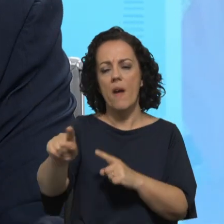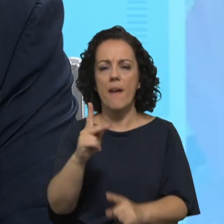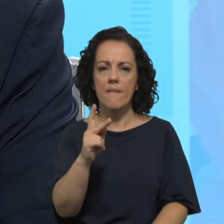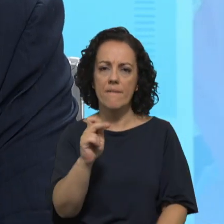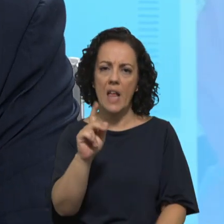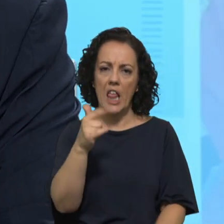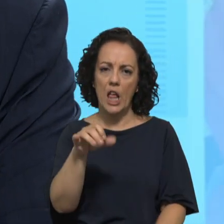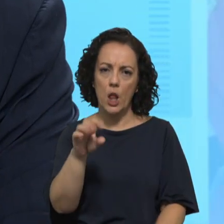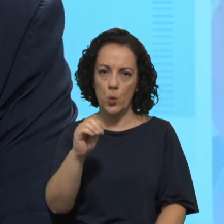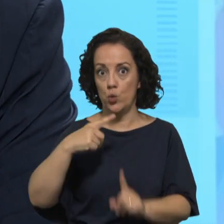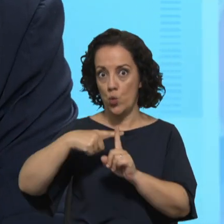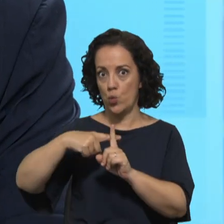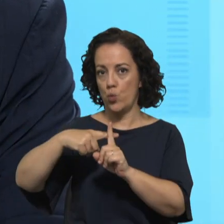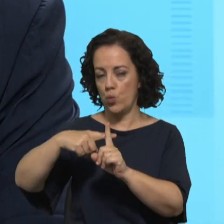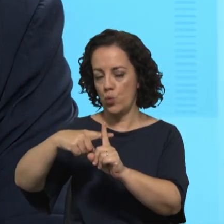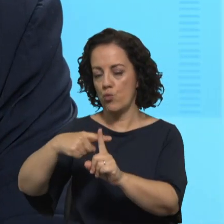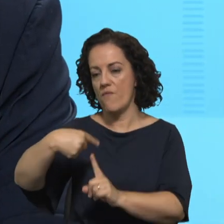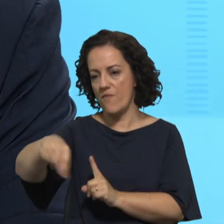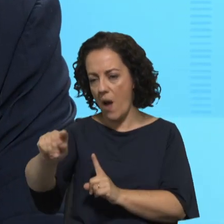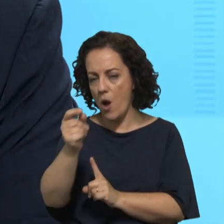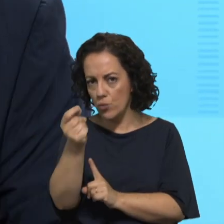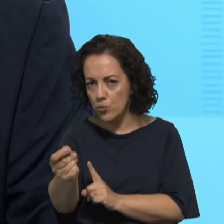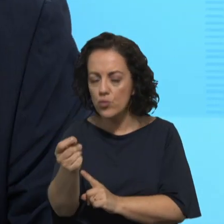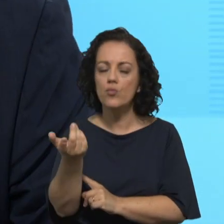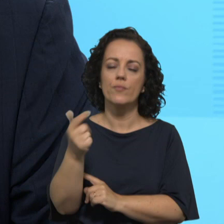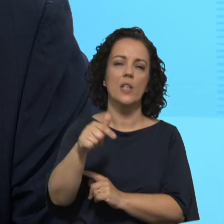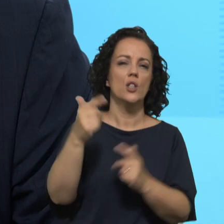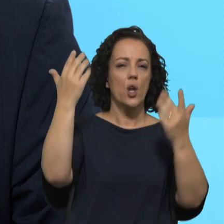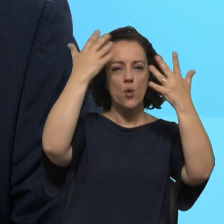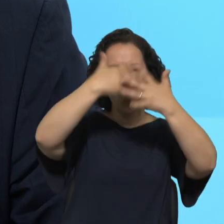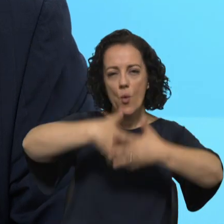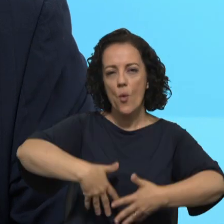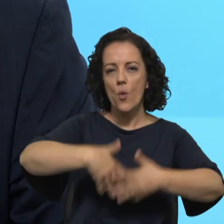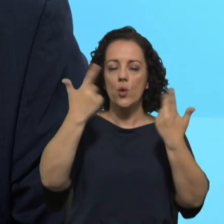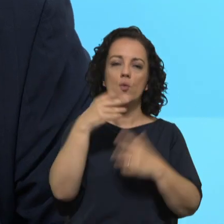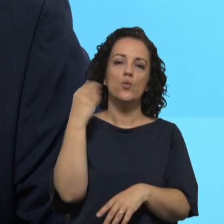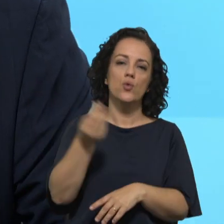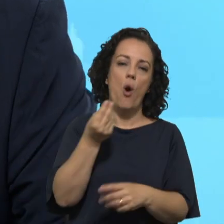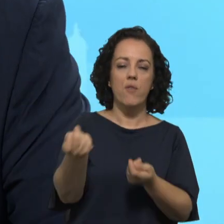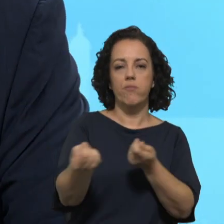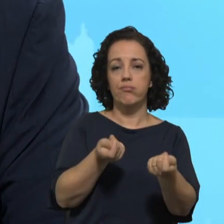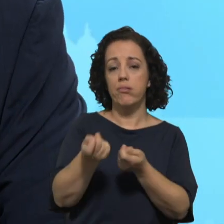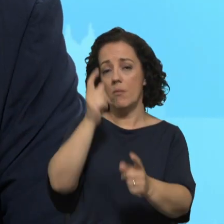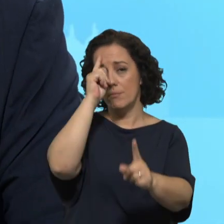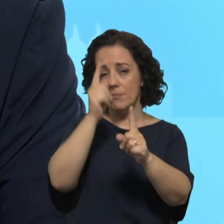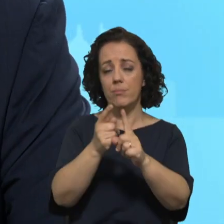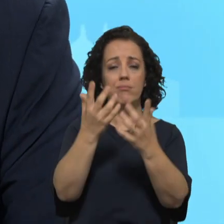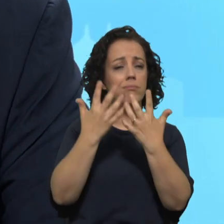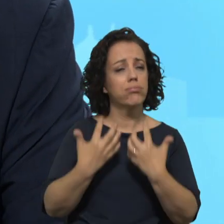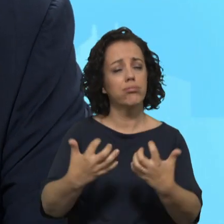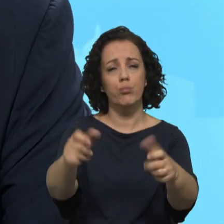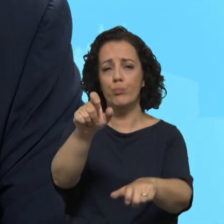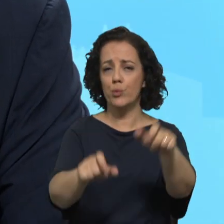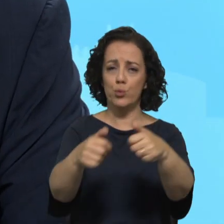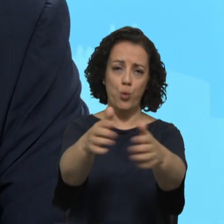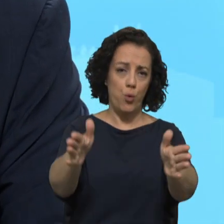a cruz, enfim, toda a noite será uma grande noite animada pelos jovens, dirigida a todos os peregrinos, mas sem dúvida nenhuma com